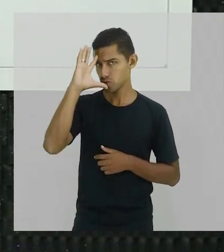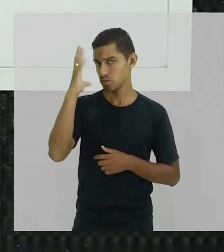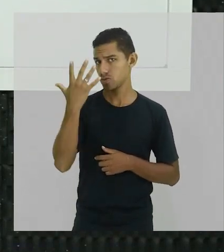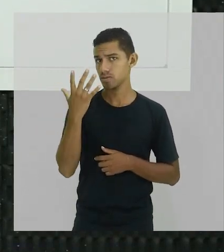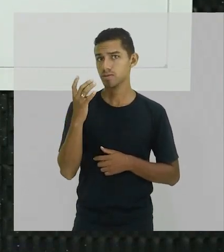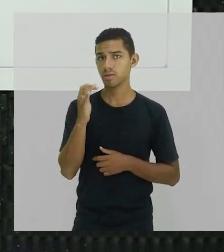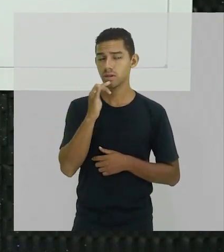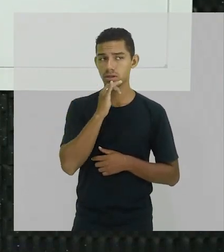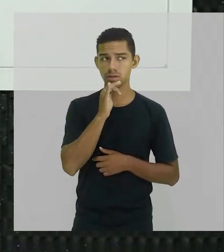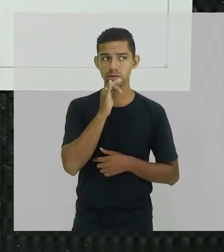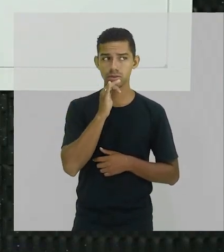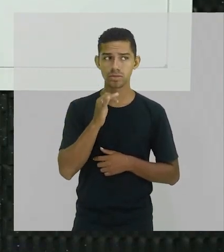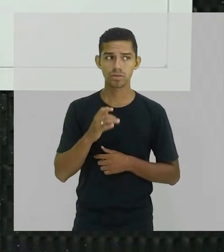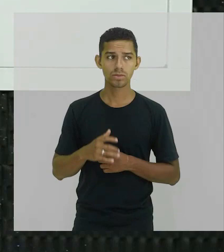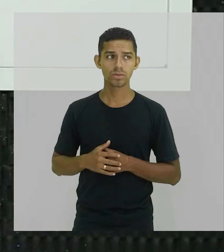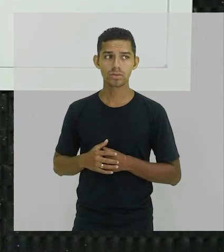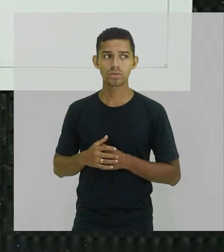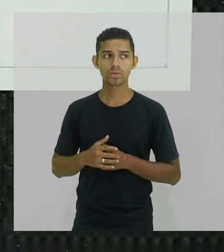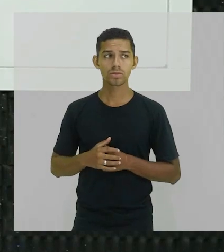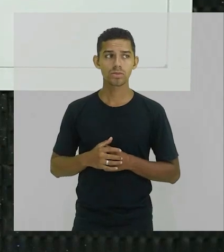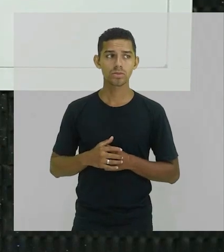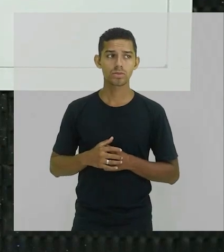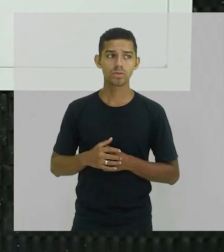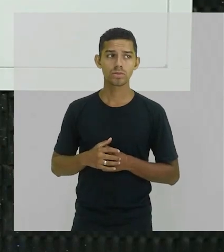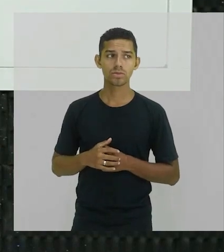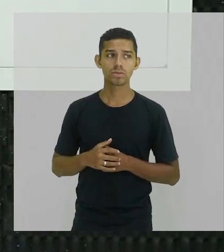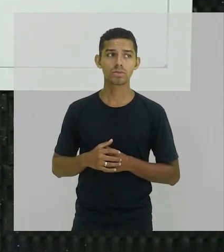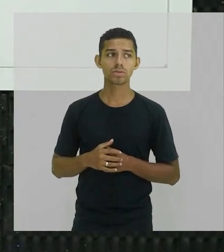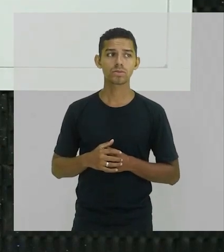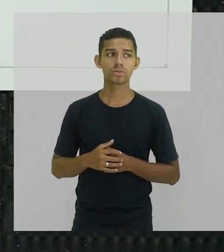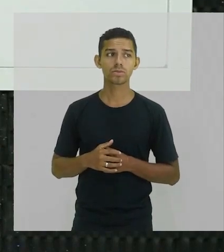acontecer, não acontece